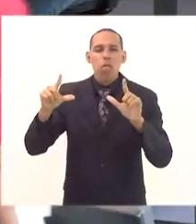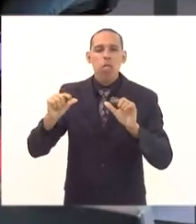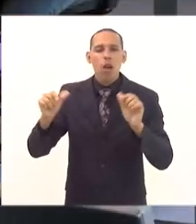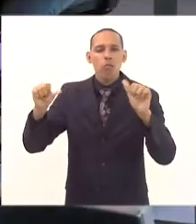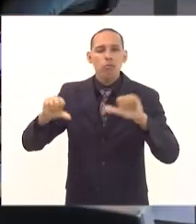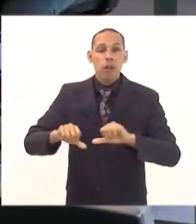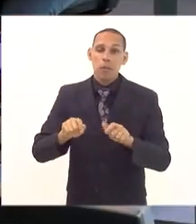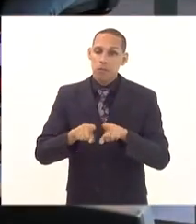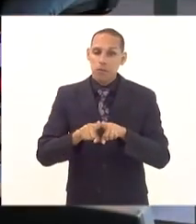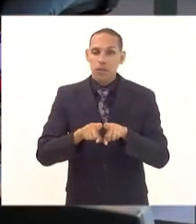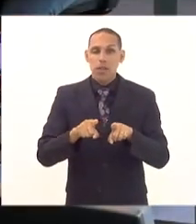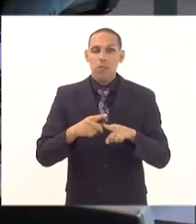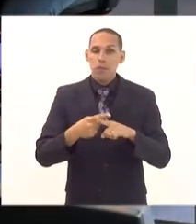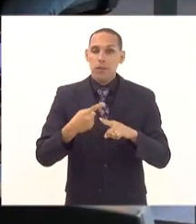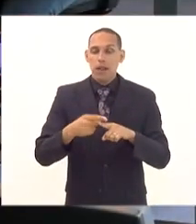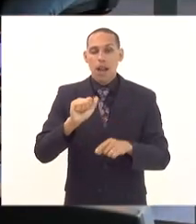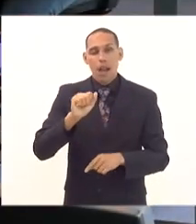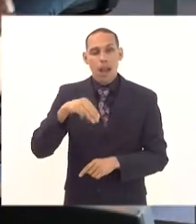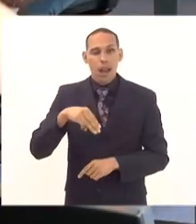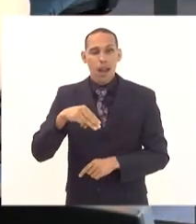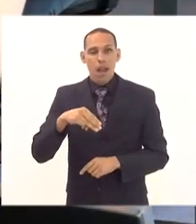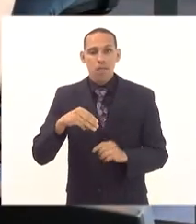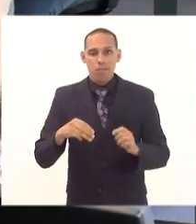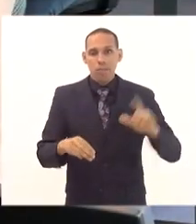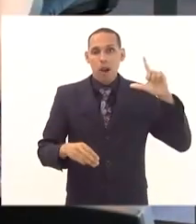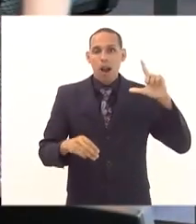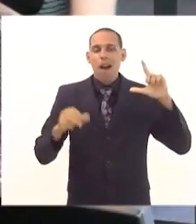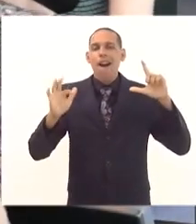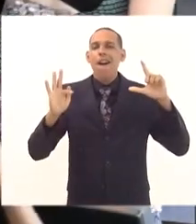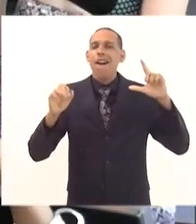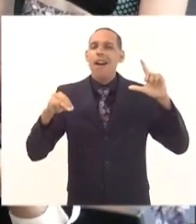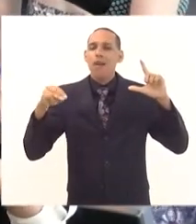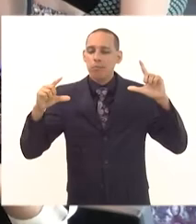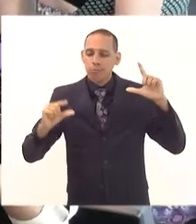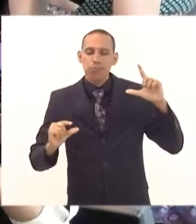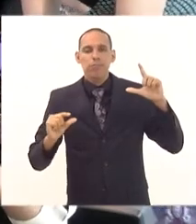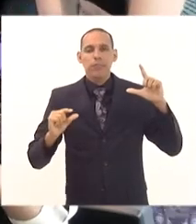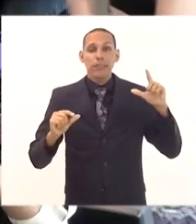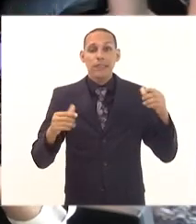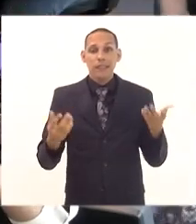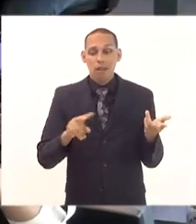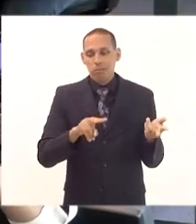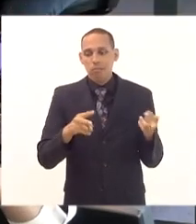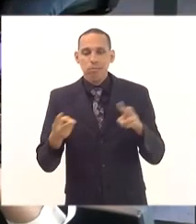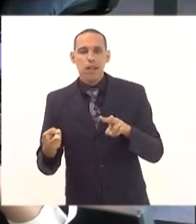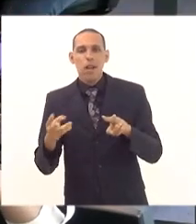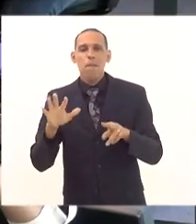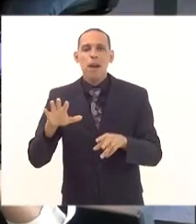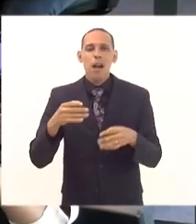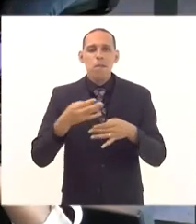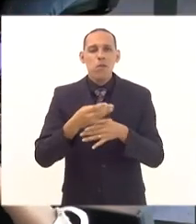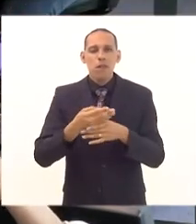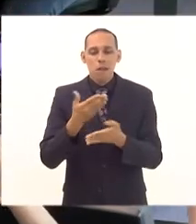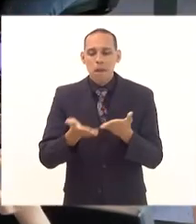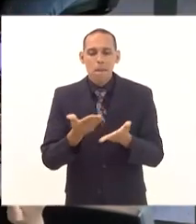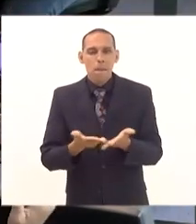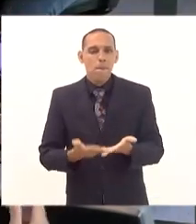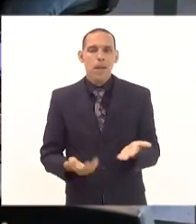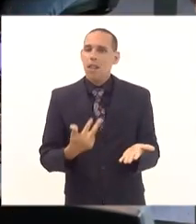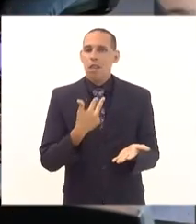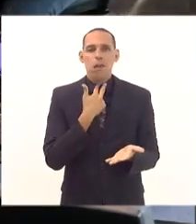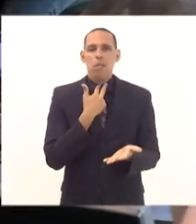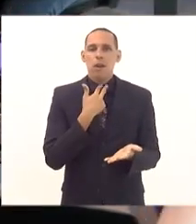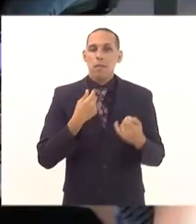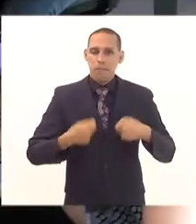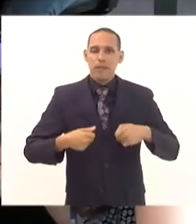Então nesse sentido a gente precisa criar alternativas para que essa migração não penalize né município do Rio de Janeiro que vão